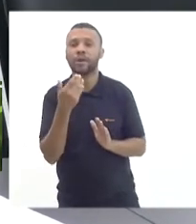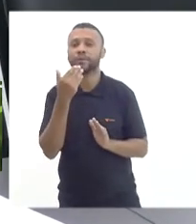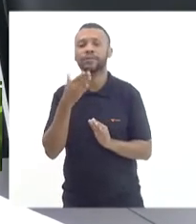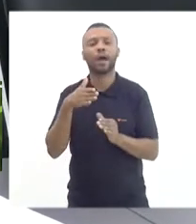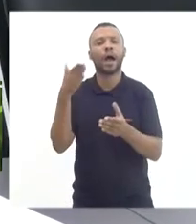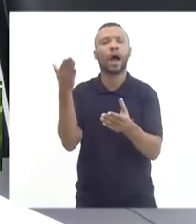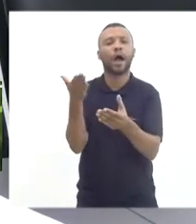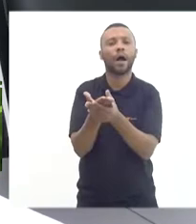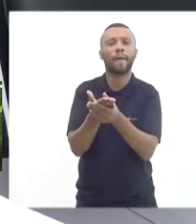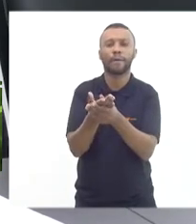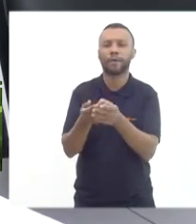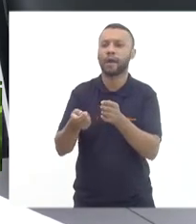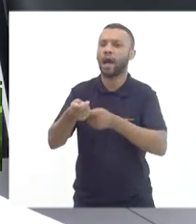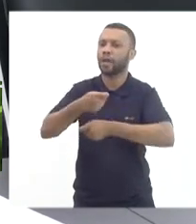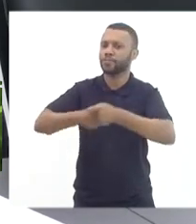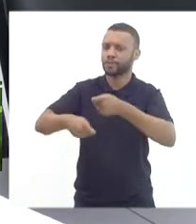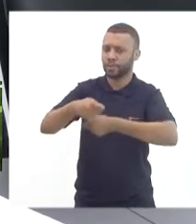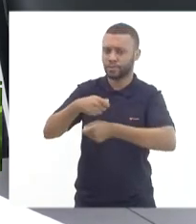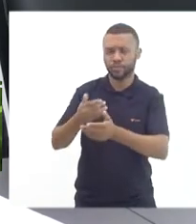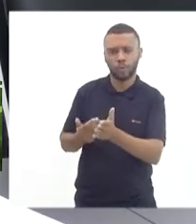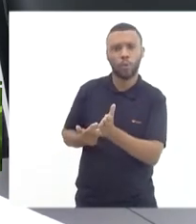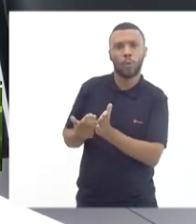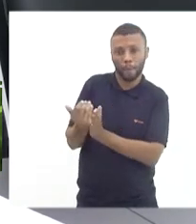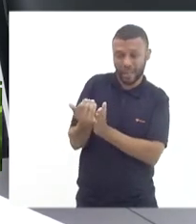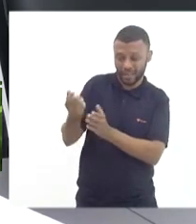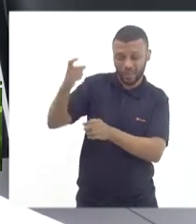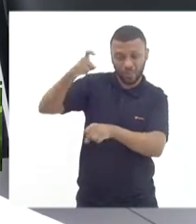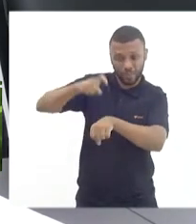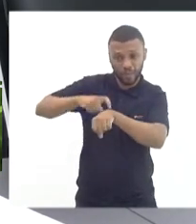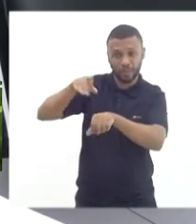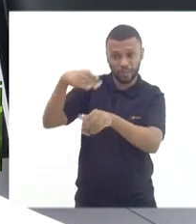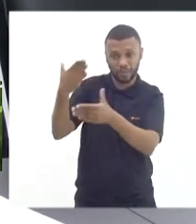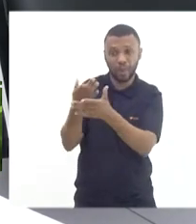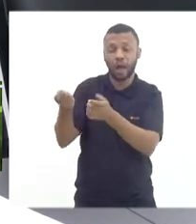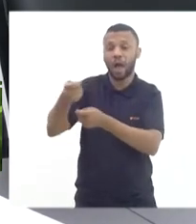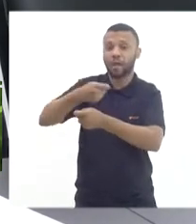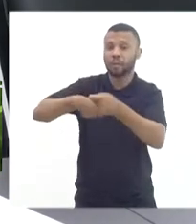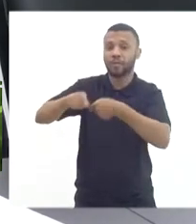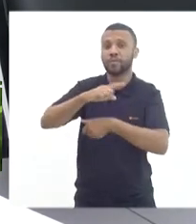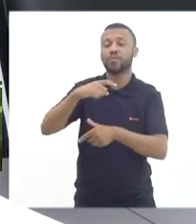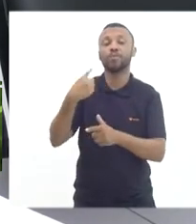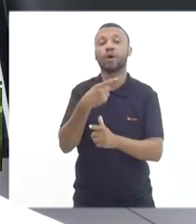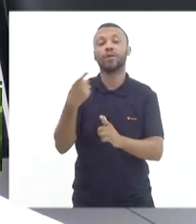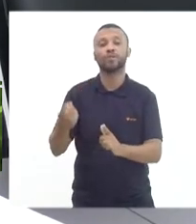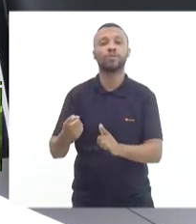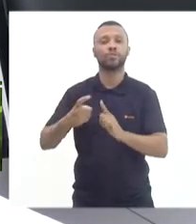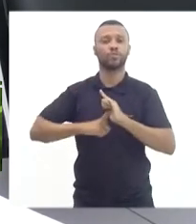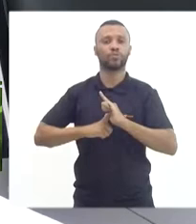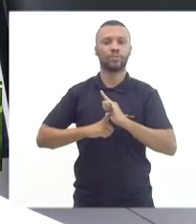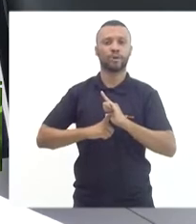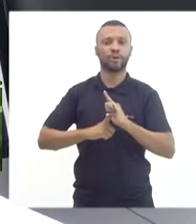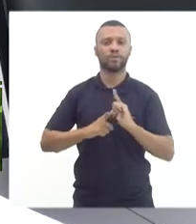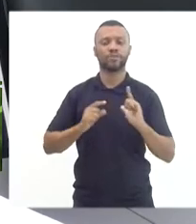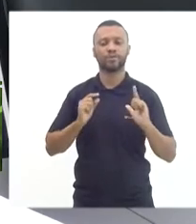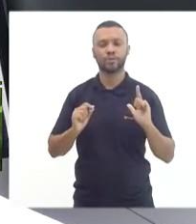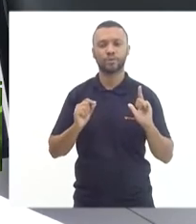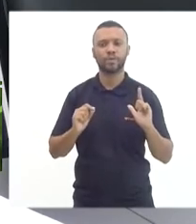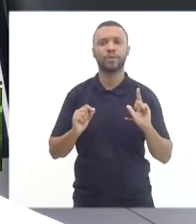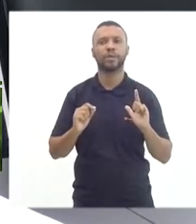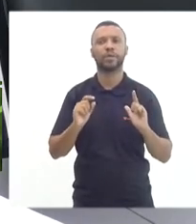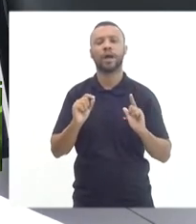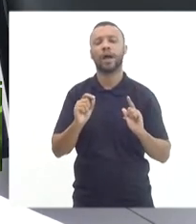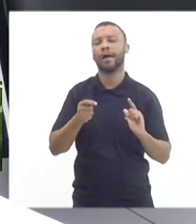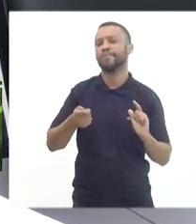processo administrativo e, na abertura desse processo administrativo, a gente já suspender a fruição